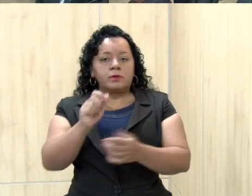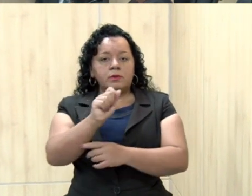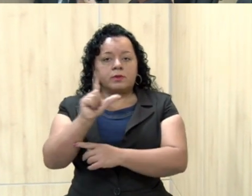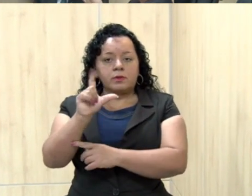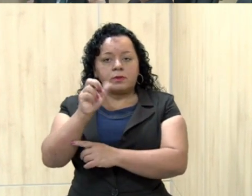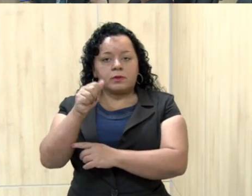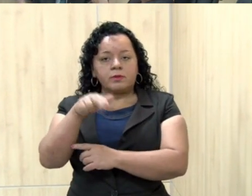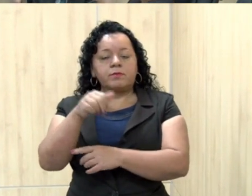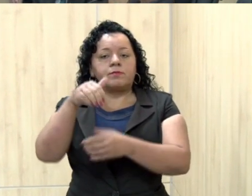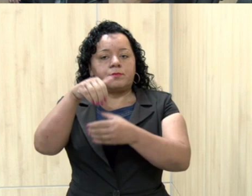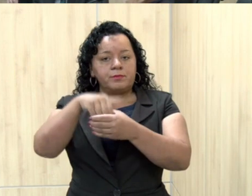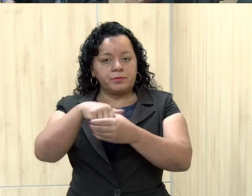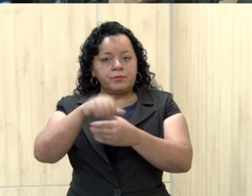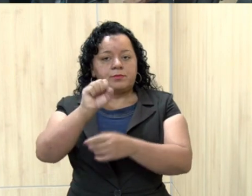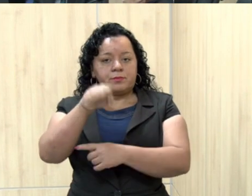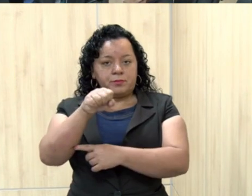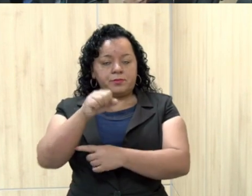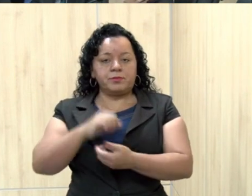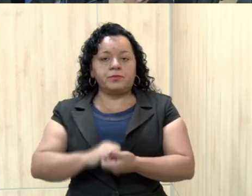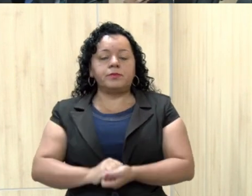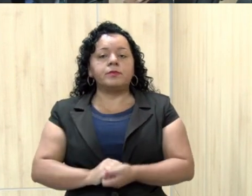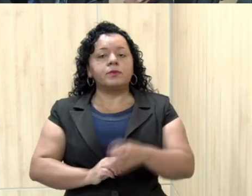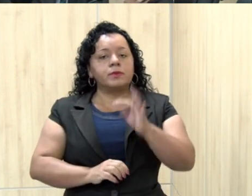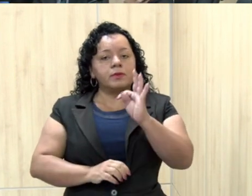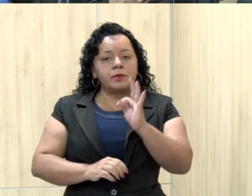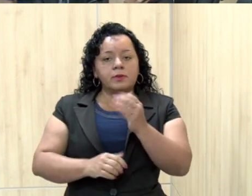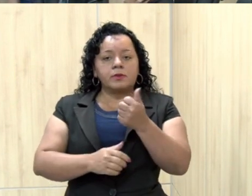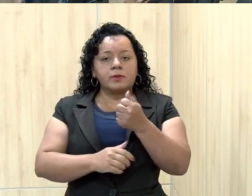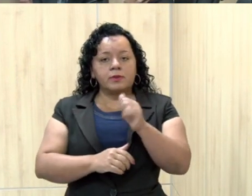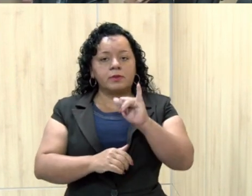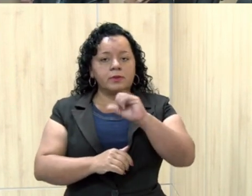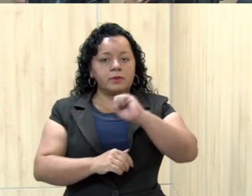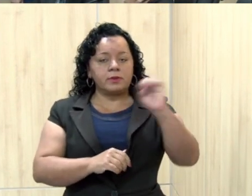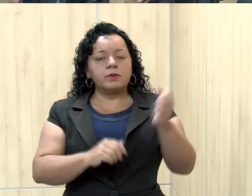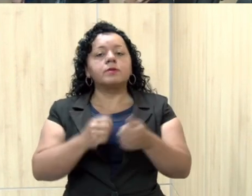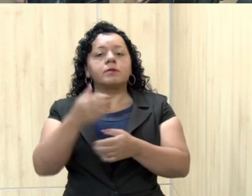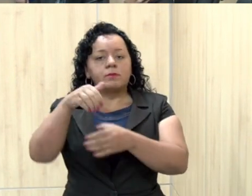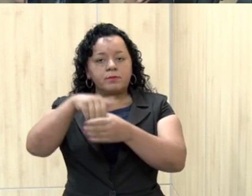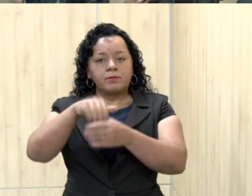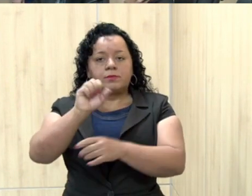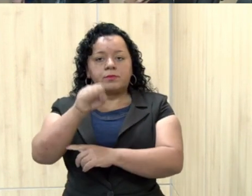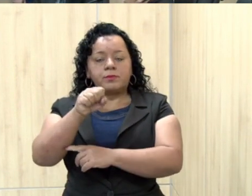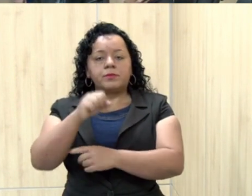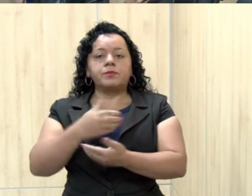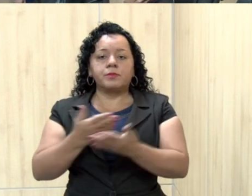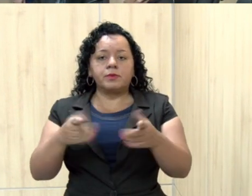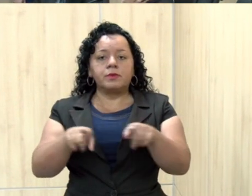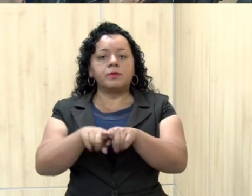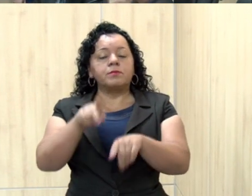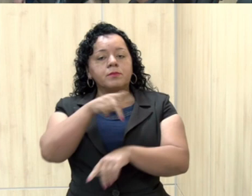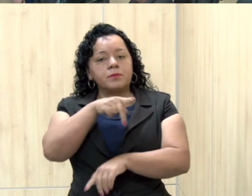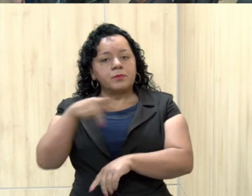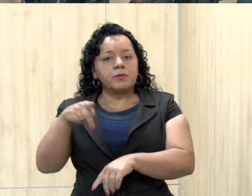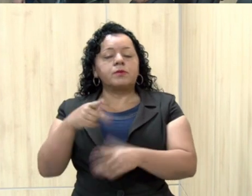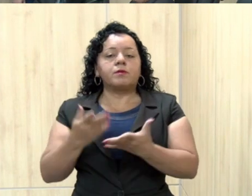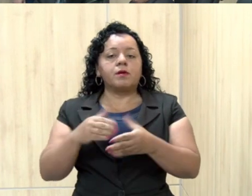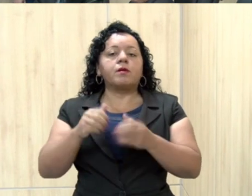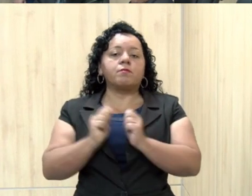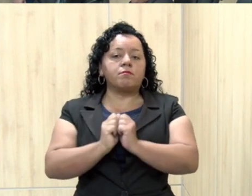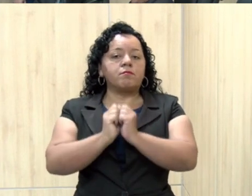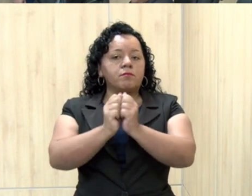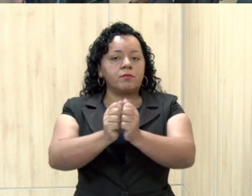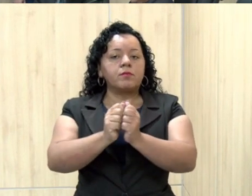deputada Thaíssa sim presente a presença também acompanha o voto relator e o entendimento